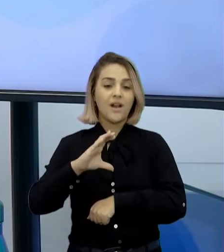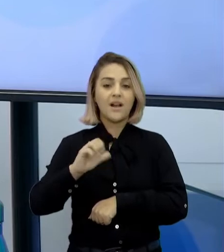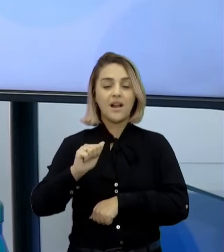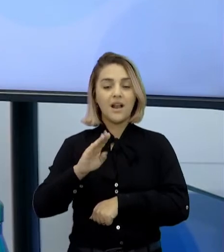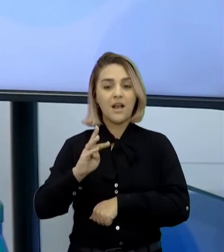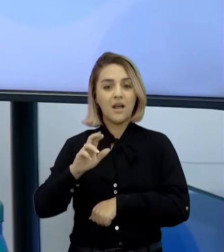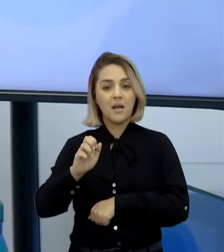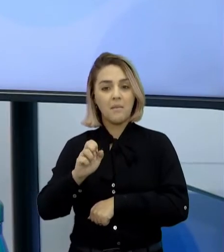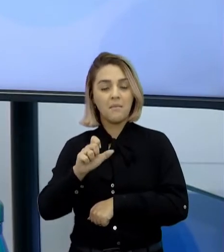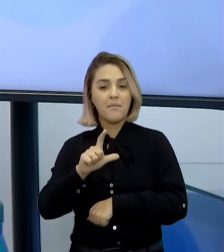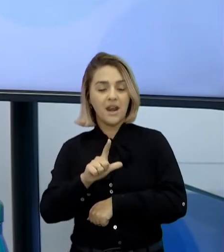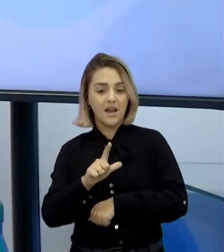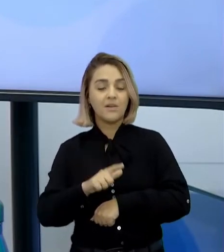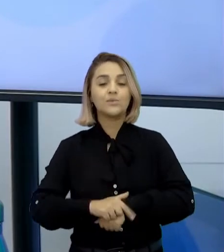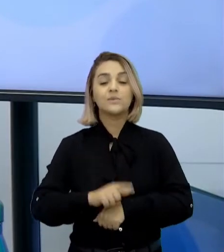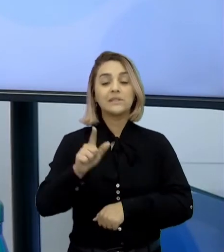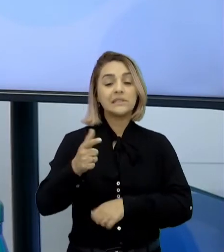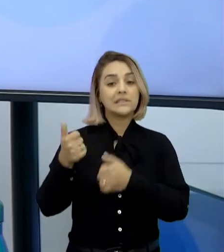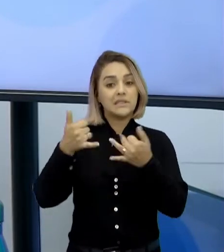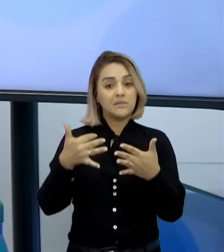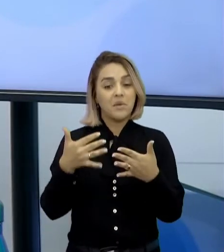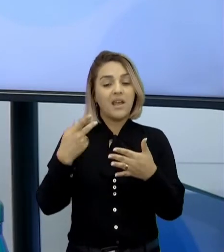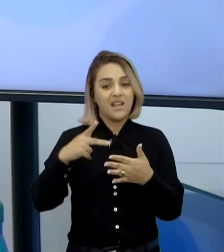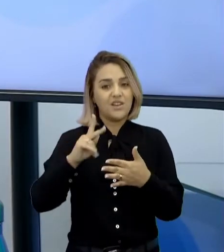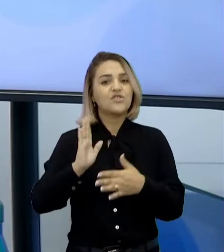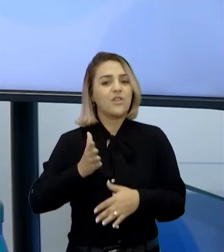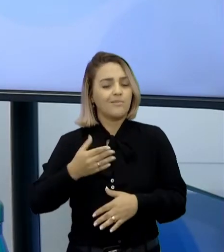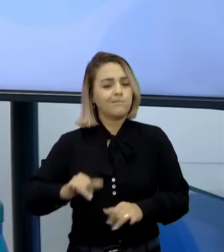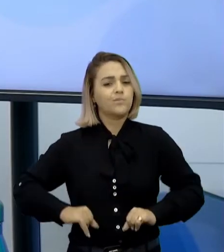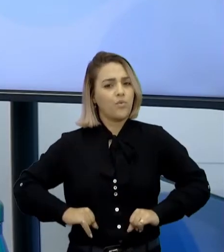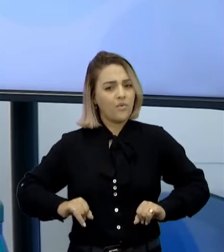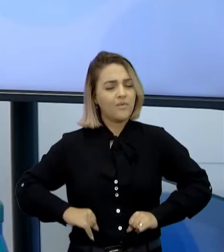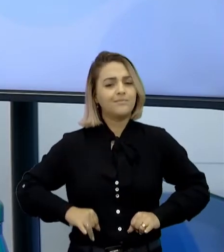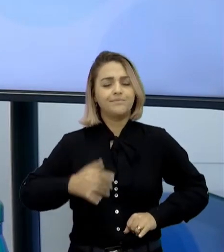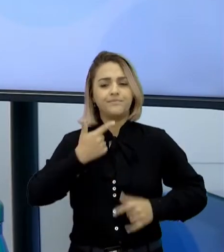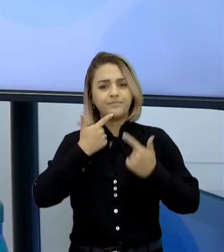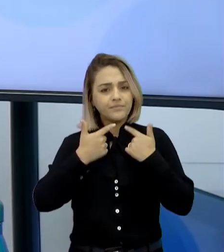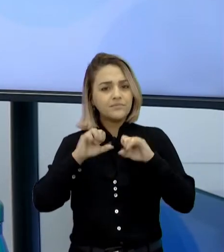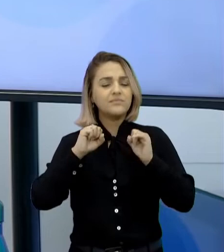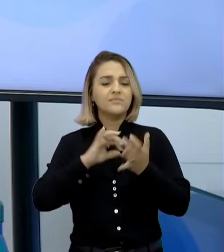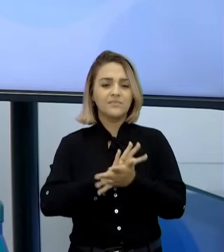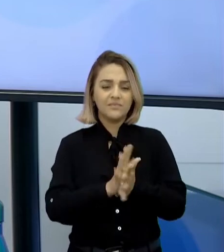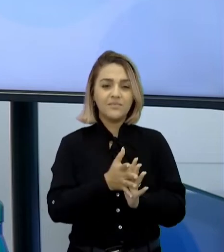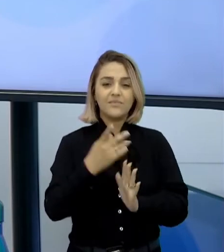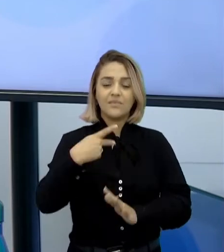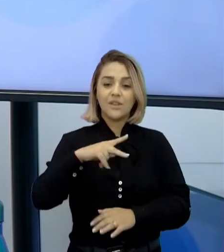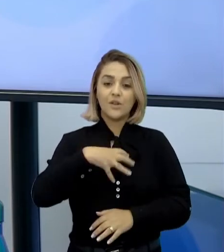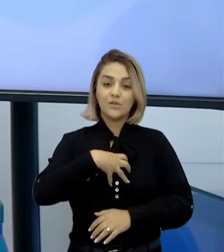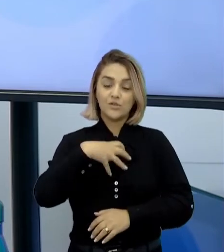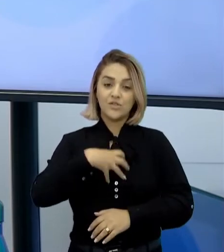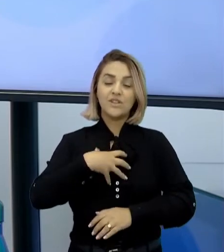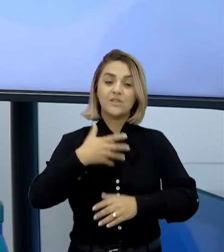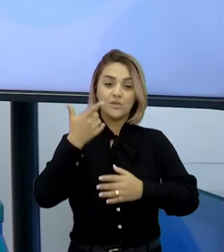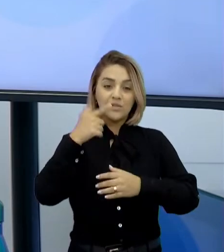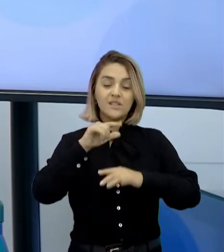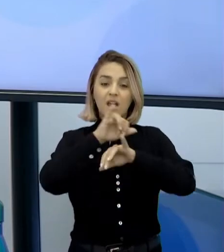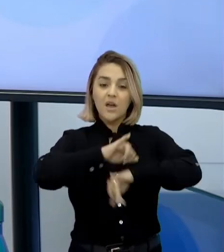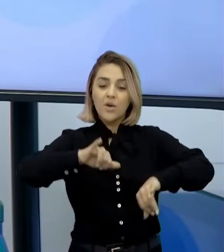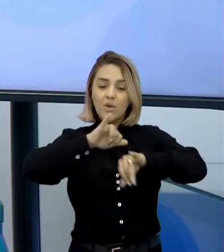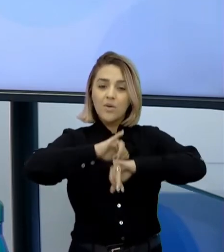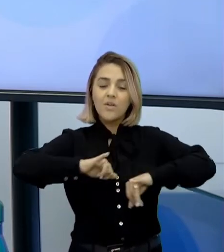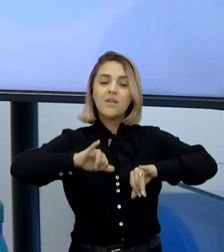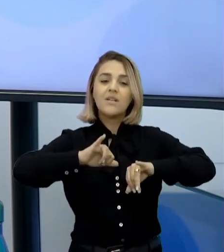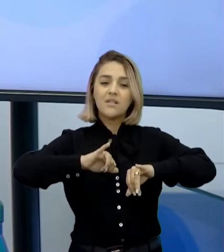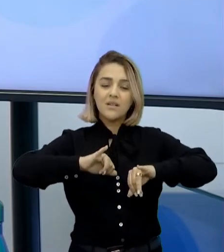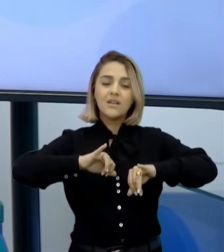Que ele diz ali que ele sofre também o preconceito linguístico pela forma que ele optou em comunicar para a sociedade